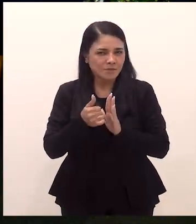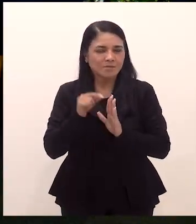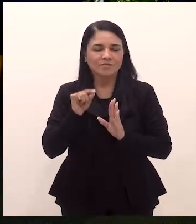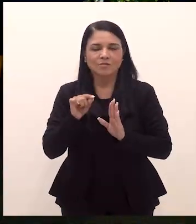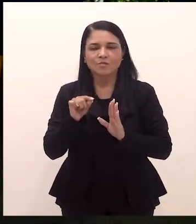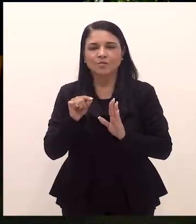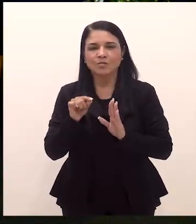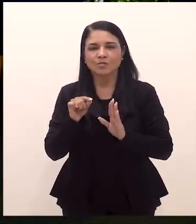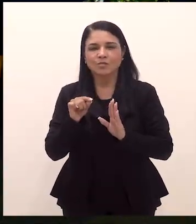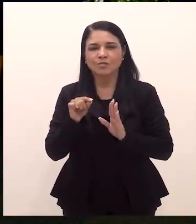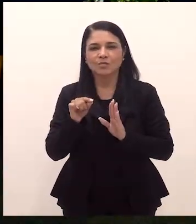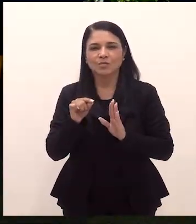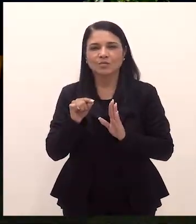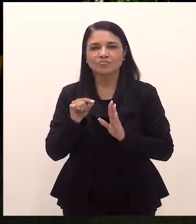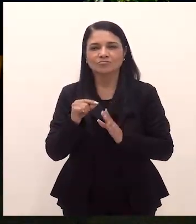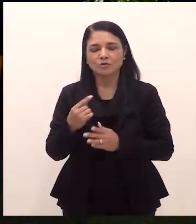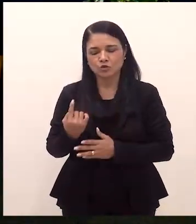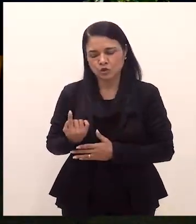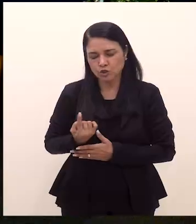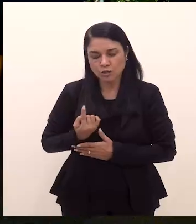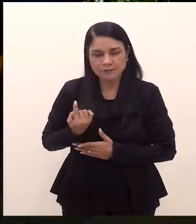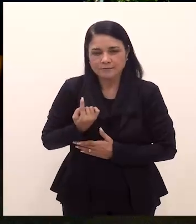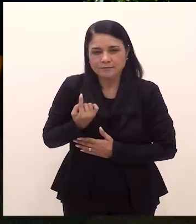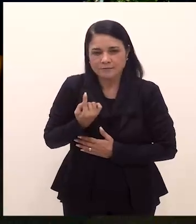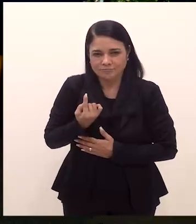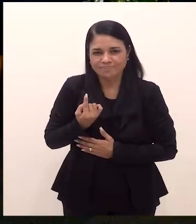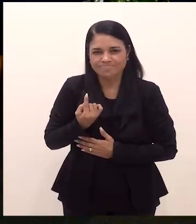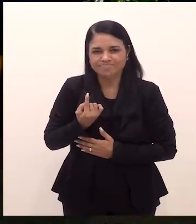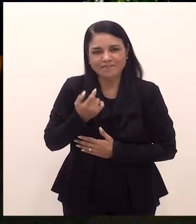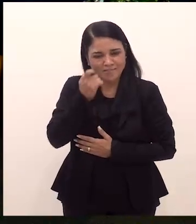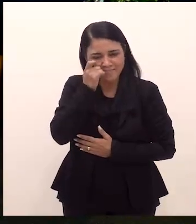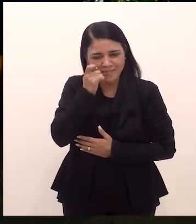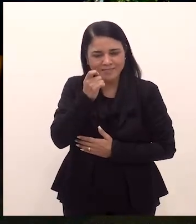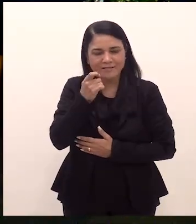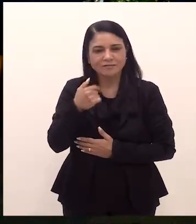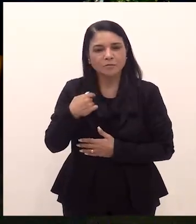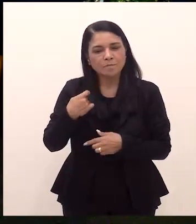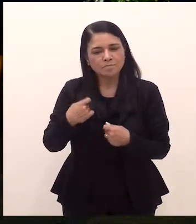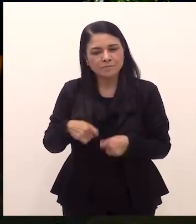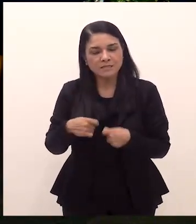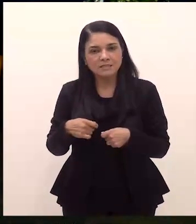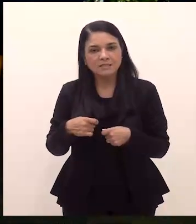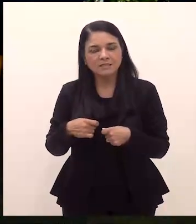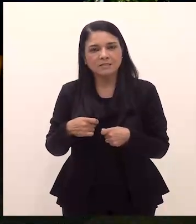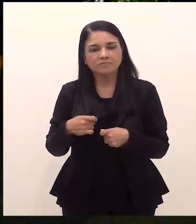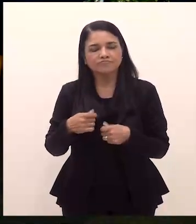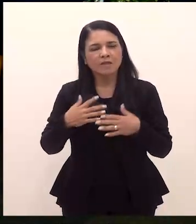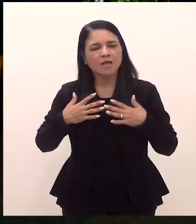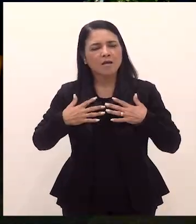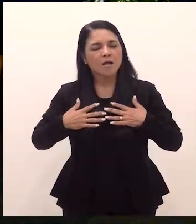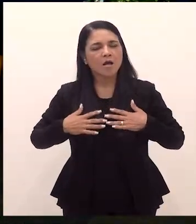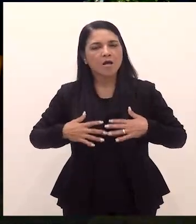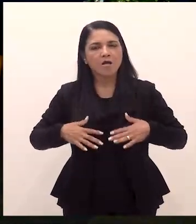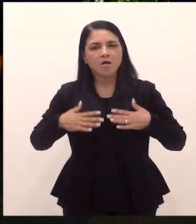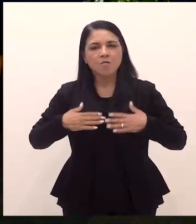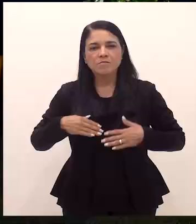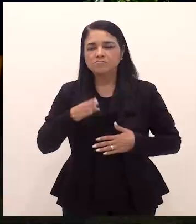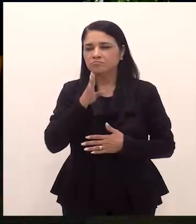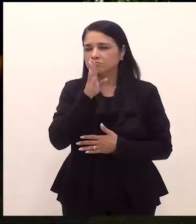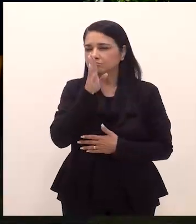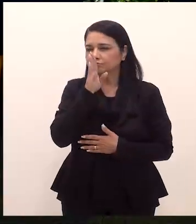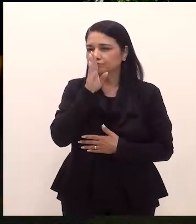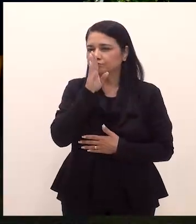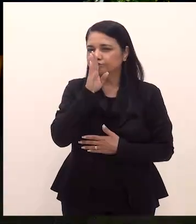primeiro por um lugar que é um lugar bem da solidão, assim. É muito interessante, porque a gente precisa da calmaria,